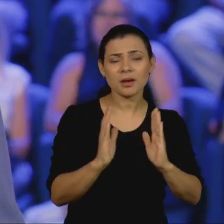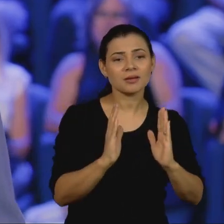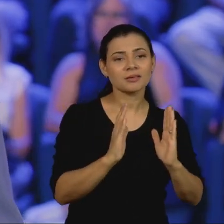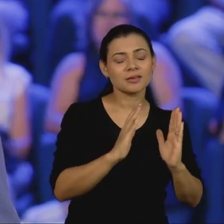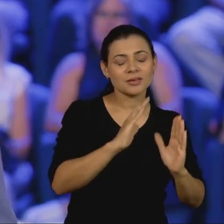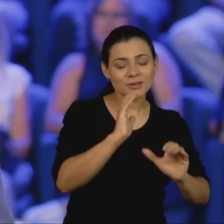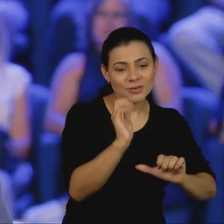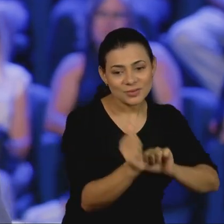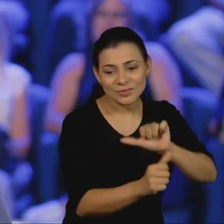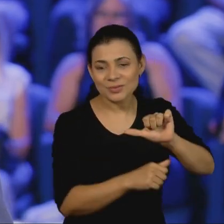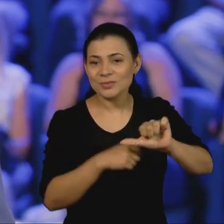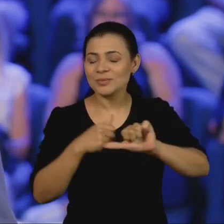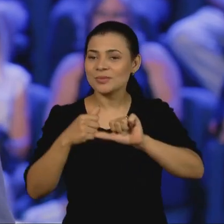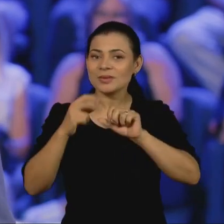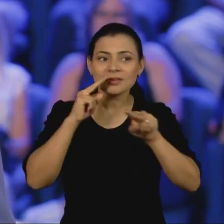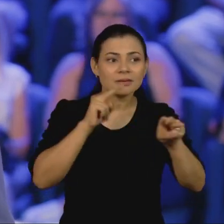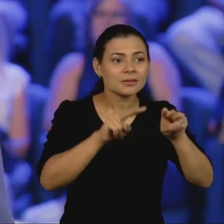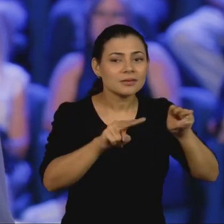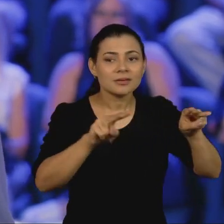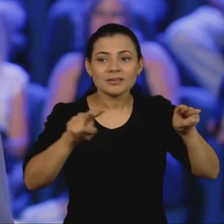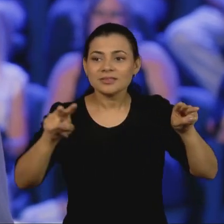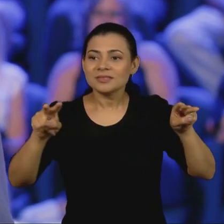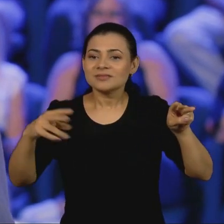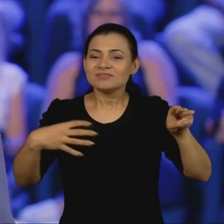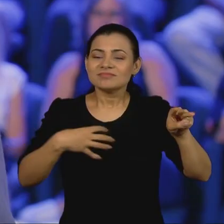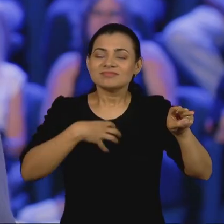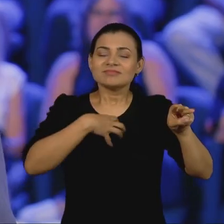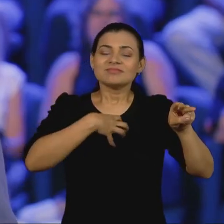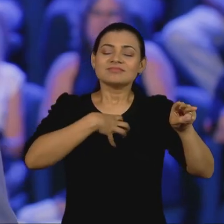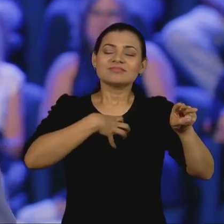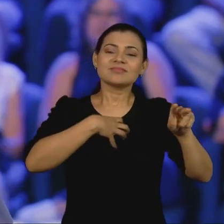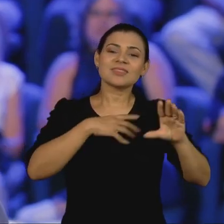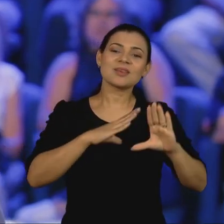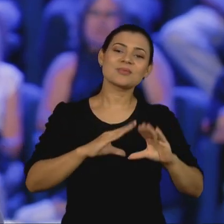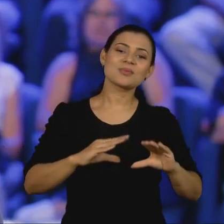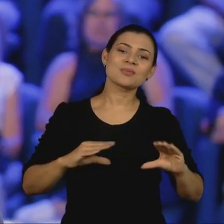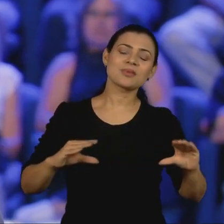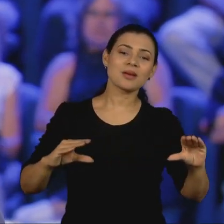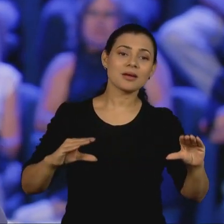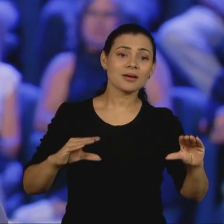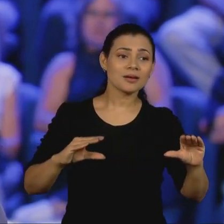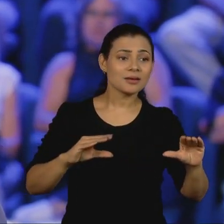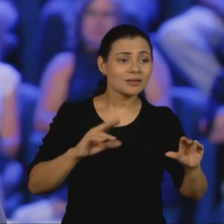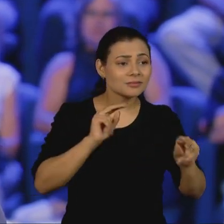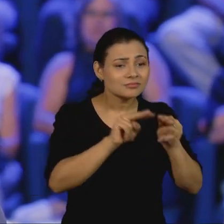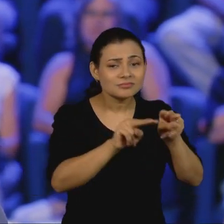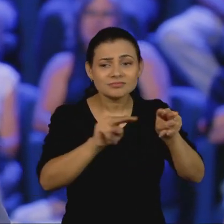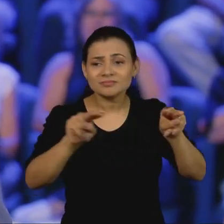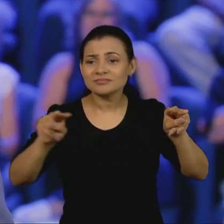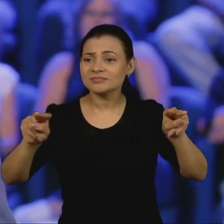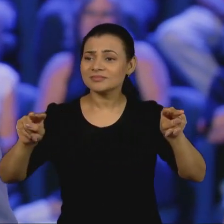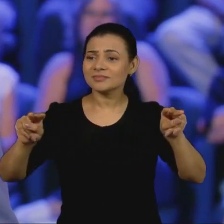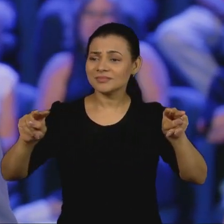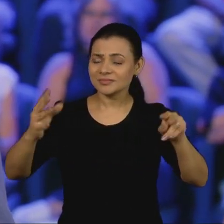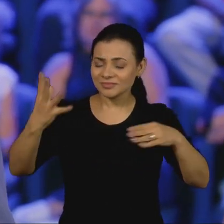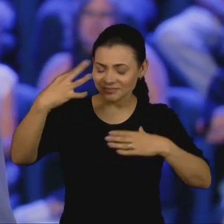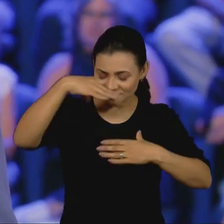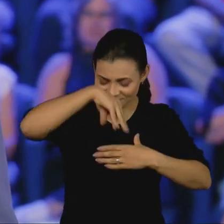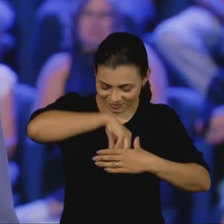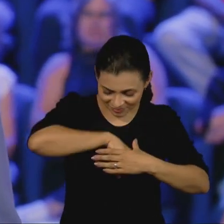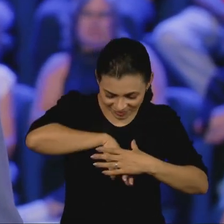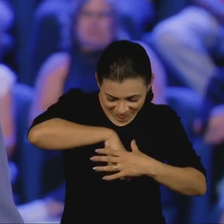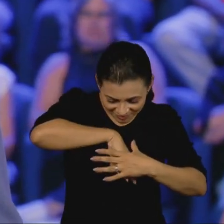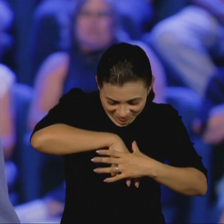se transforma em uma jornada cheia de significados, em que cada escolha reflete nossos valores mais